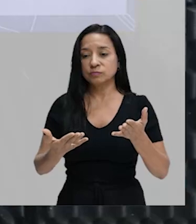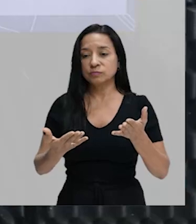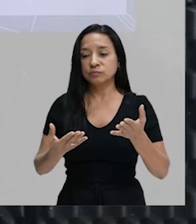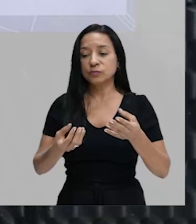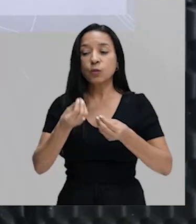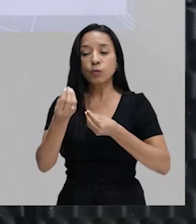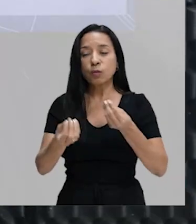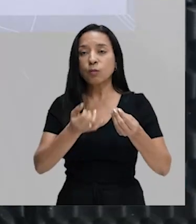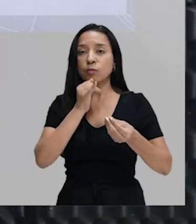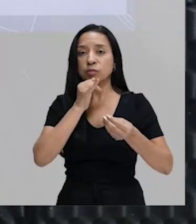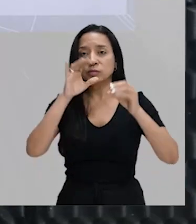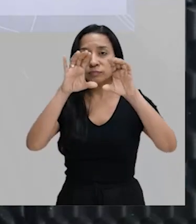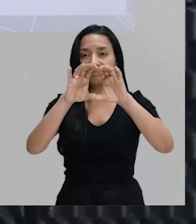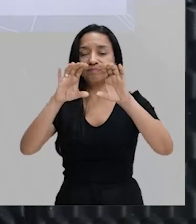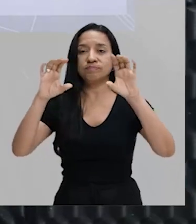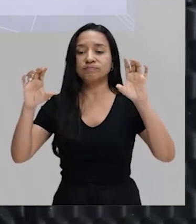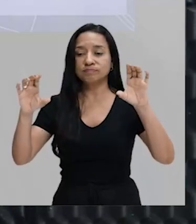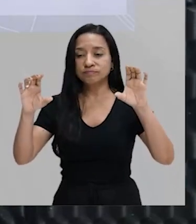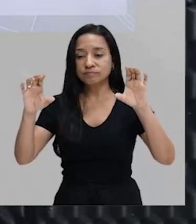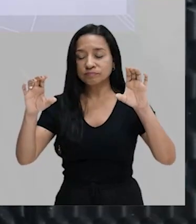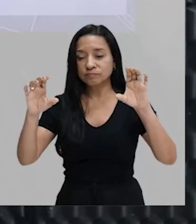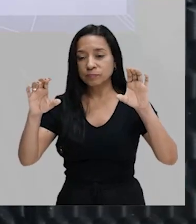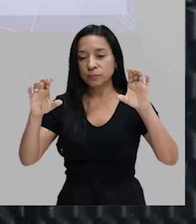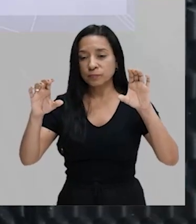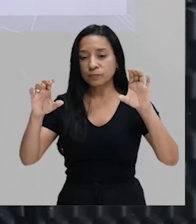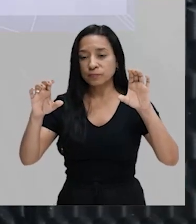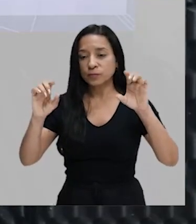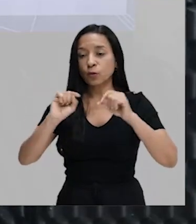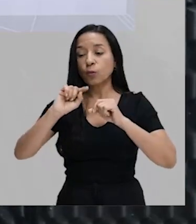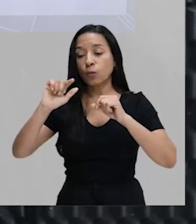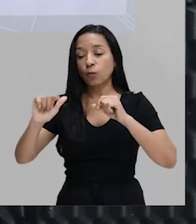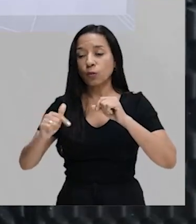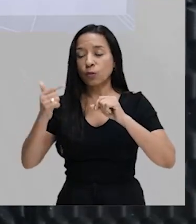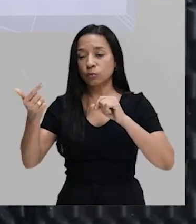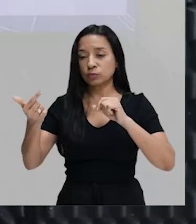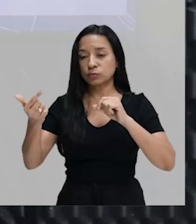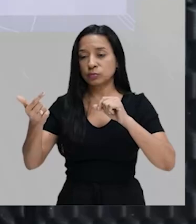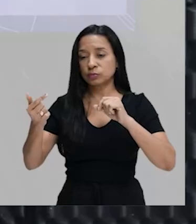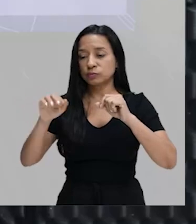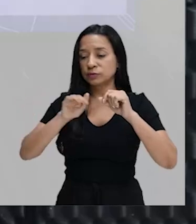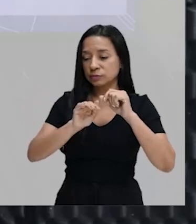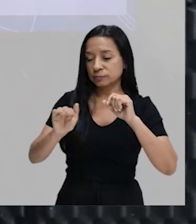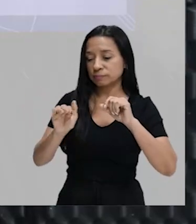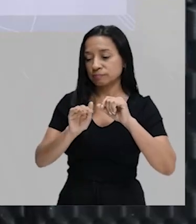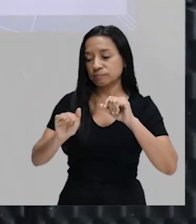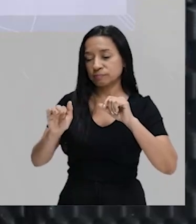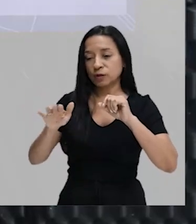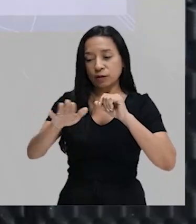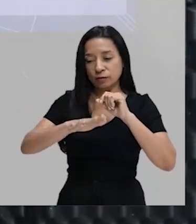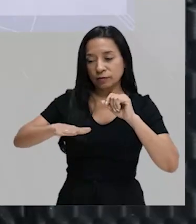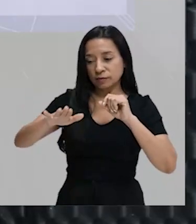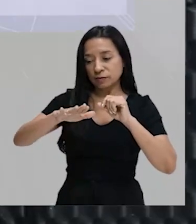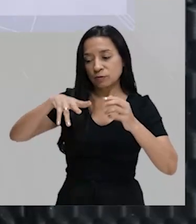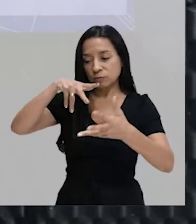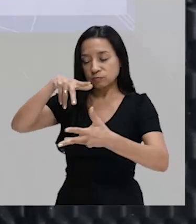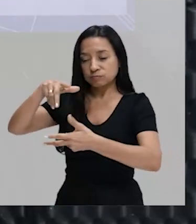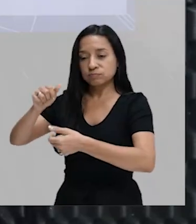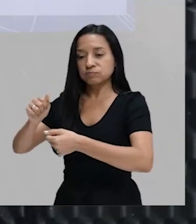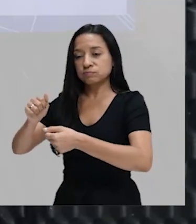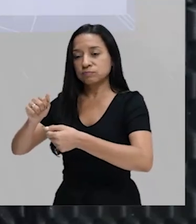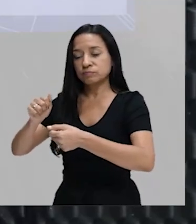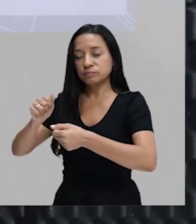céu, tá? Então, Caipacha seria o mundo do meio, nós aqui na Terra,